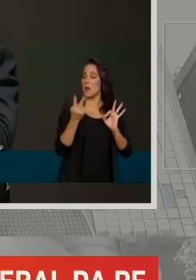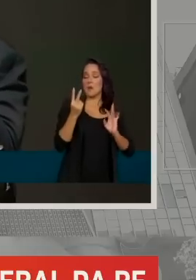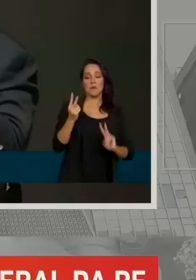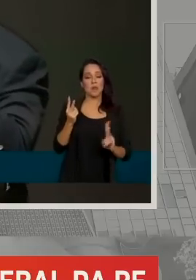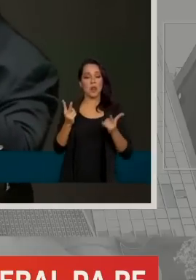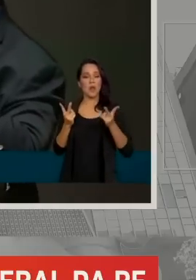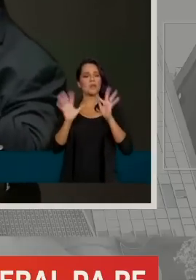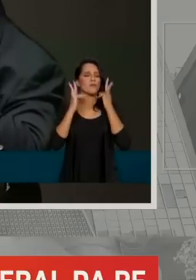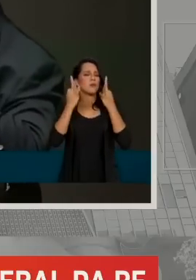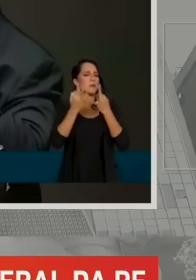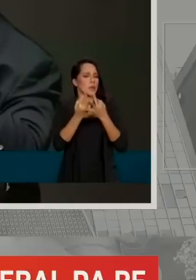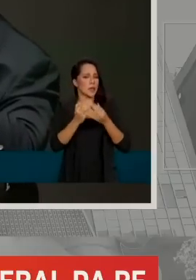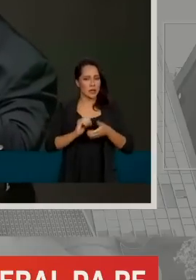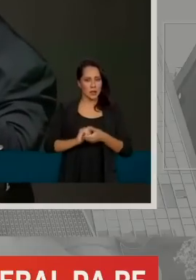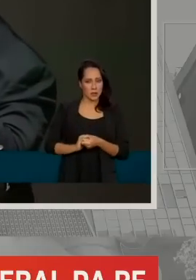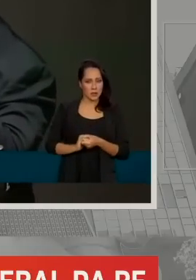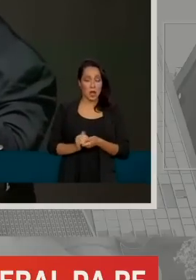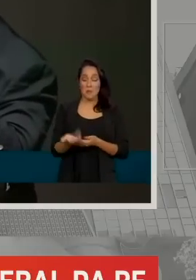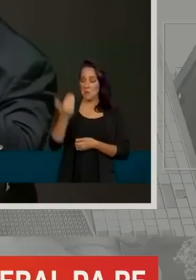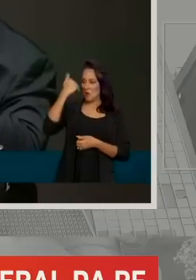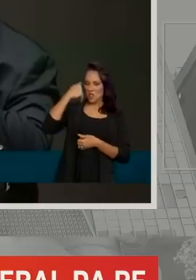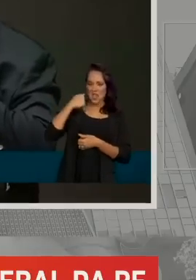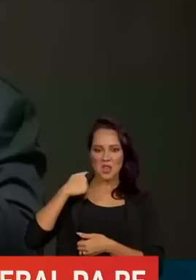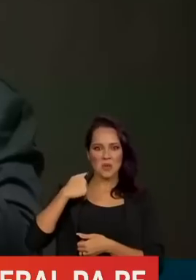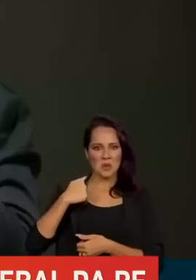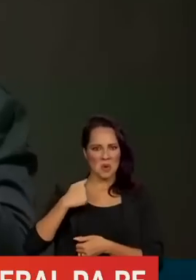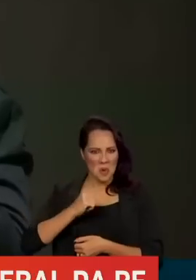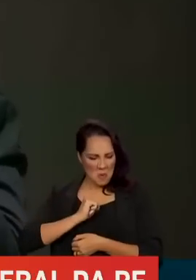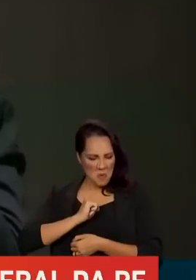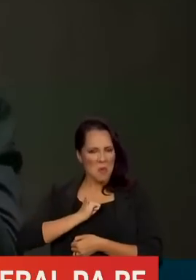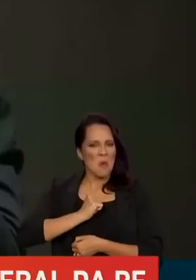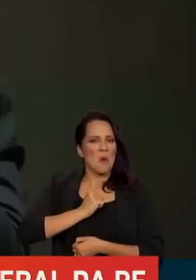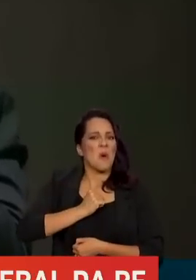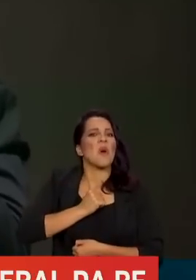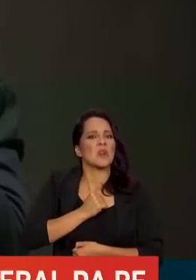a ouvir um pouquinho o ministro da Justiça Flávio Dino direto de Brasília